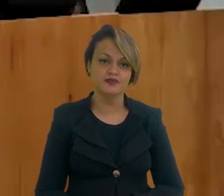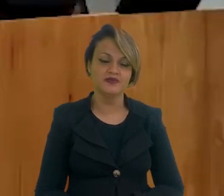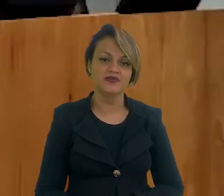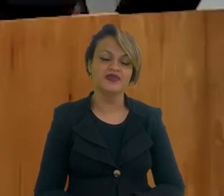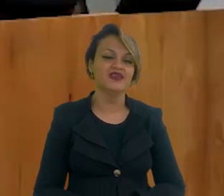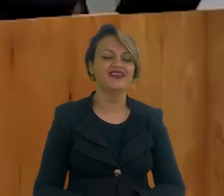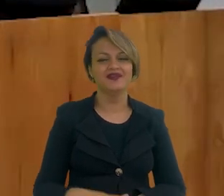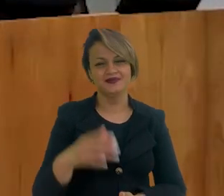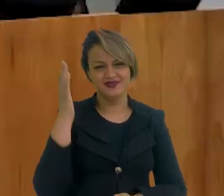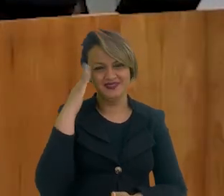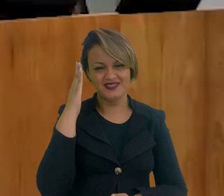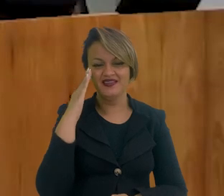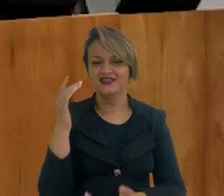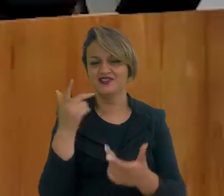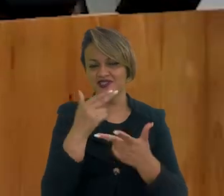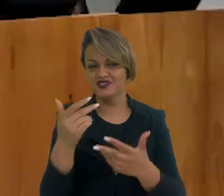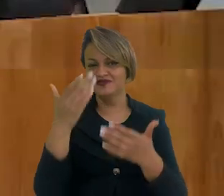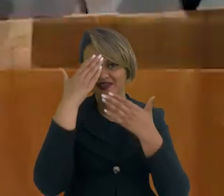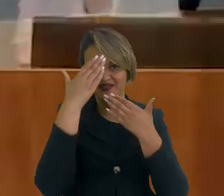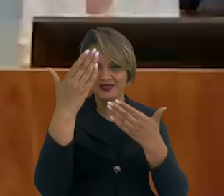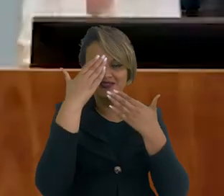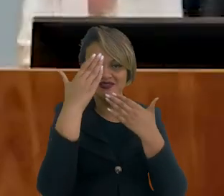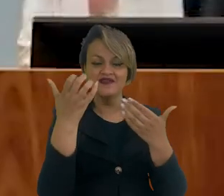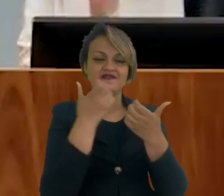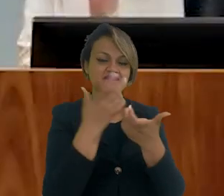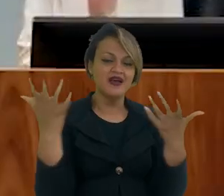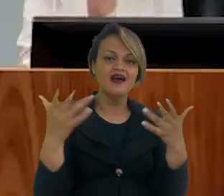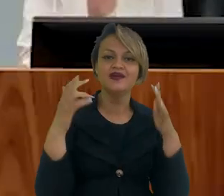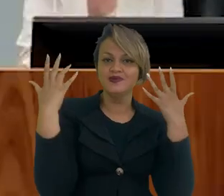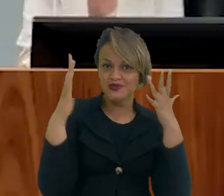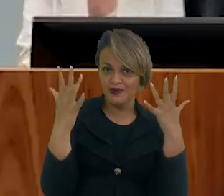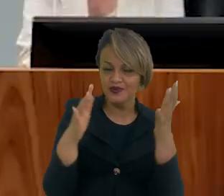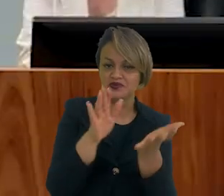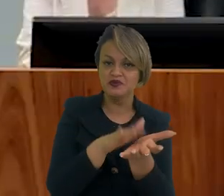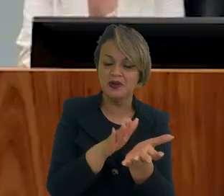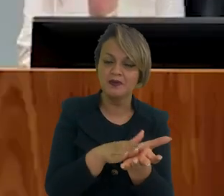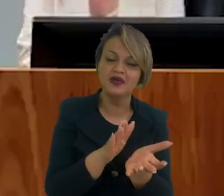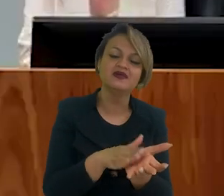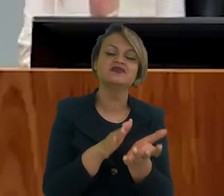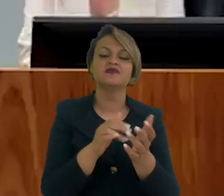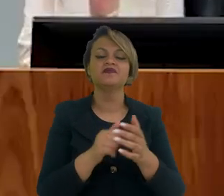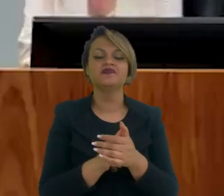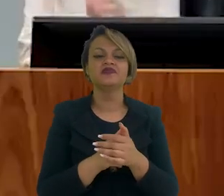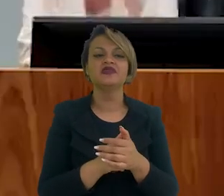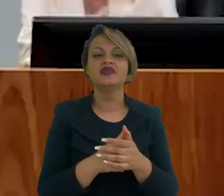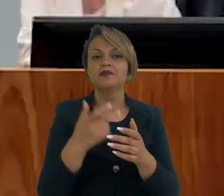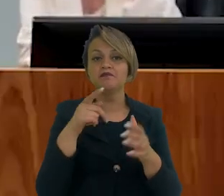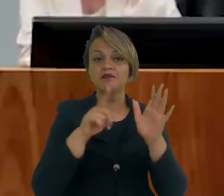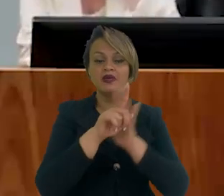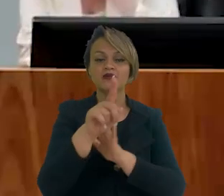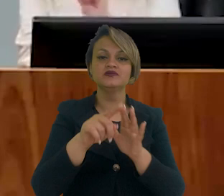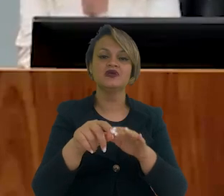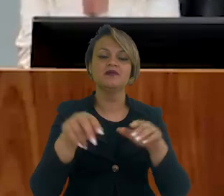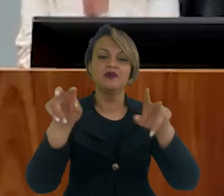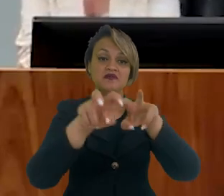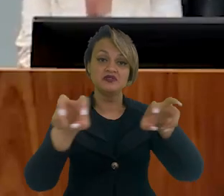eu sei que nós temos diversos agradecimentos